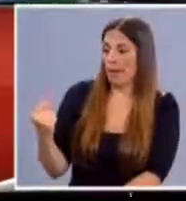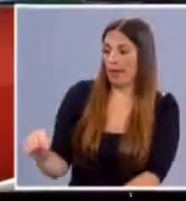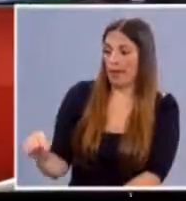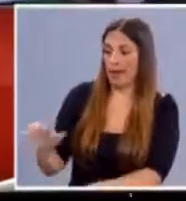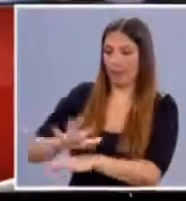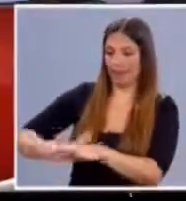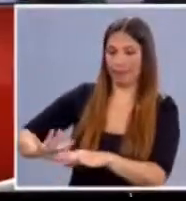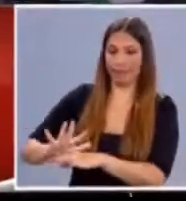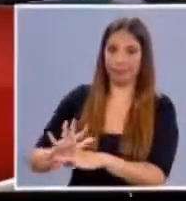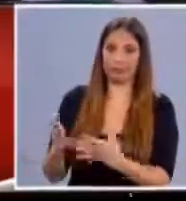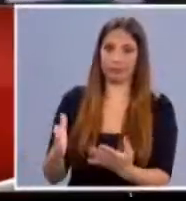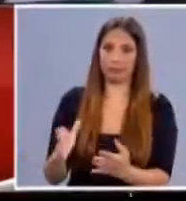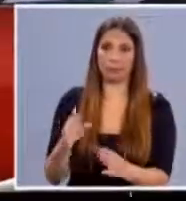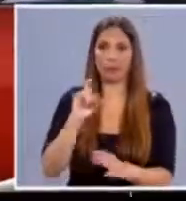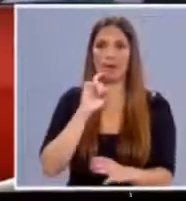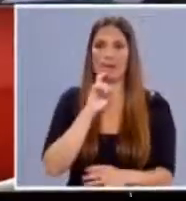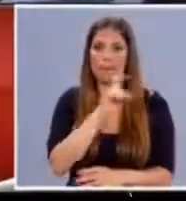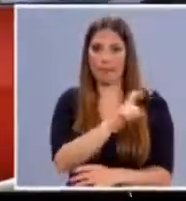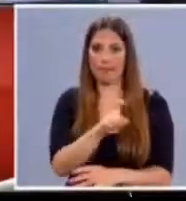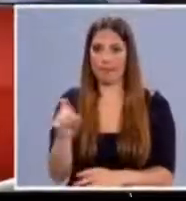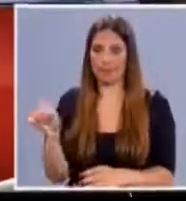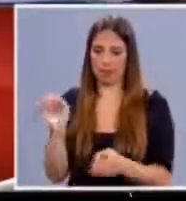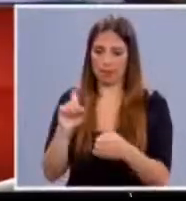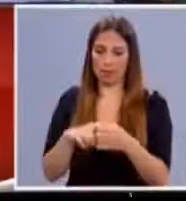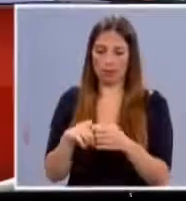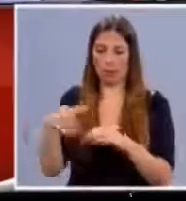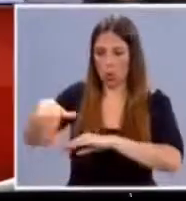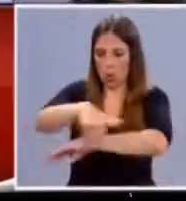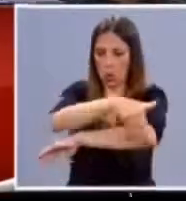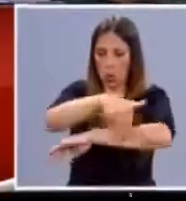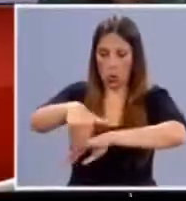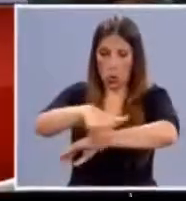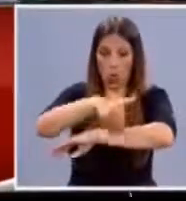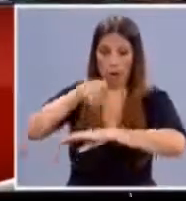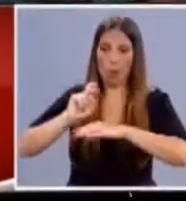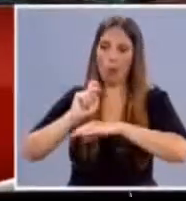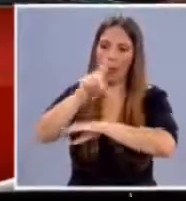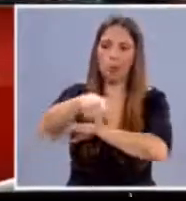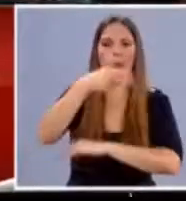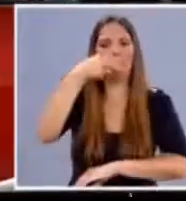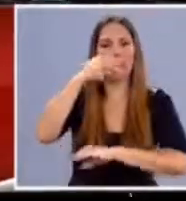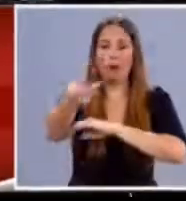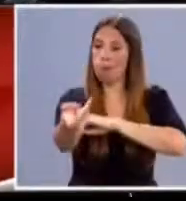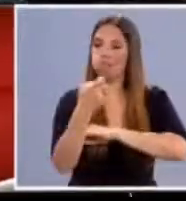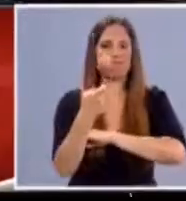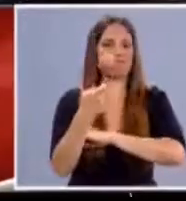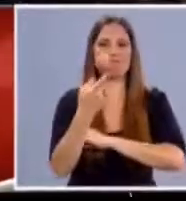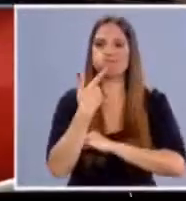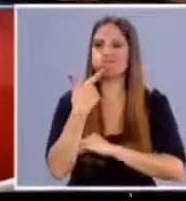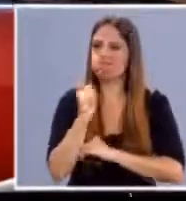já para avisar os senhores associados, para que não vão para a rua, para depois não podem, efetivamente, reentrar.